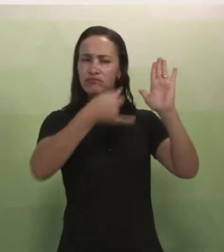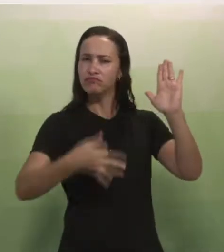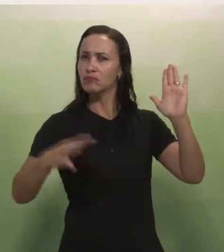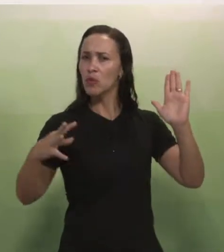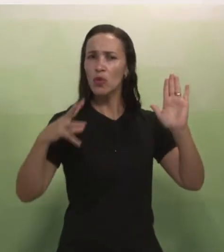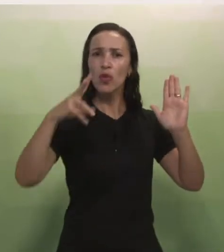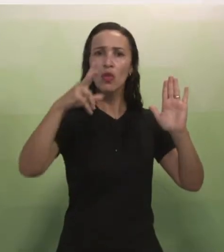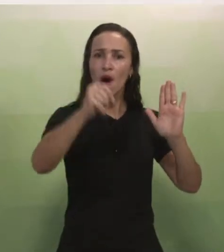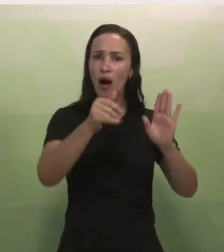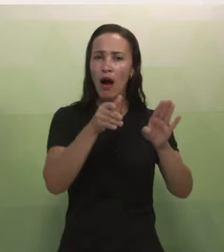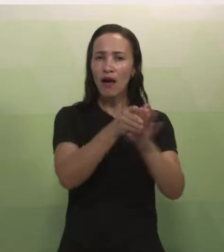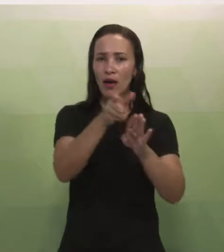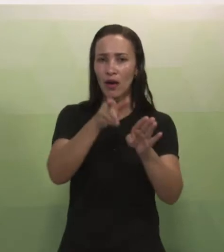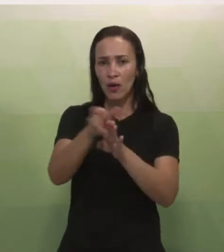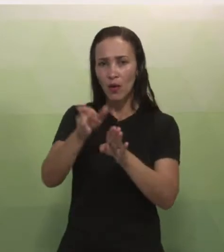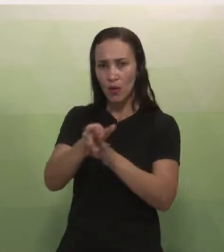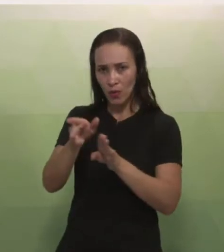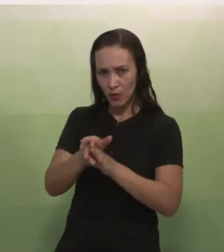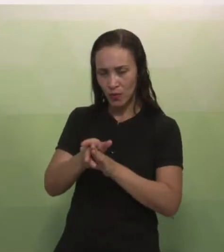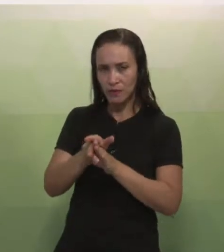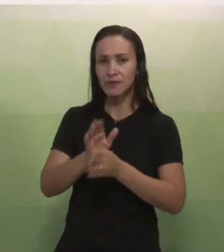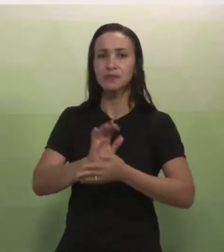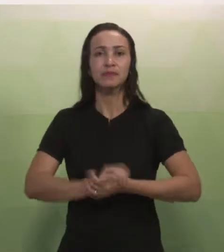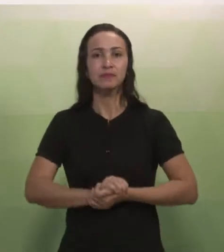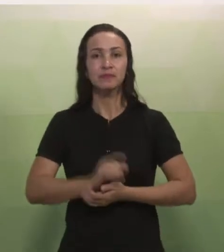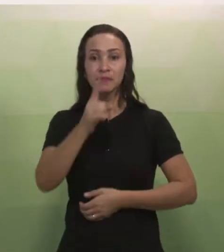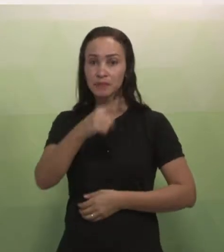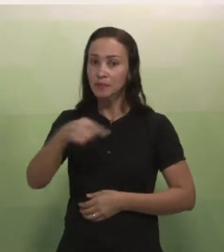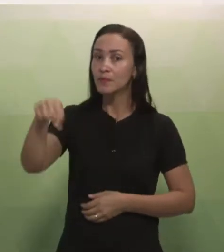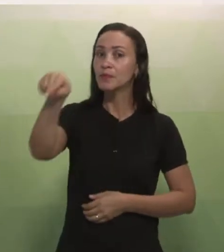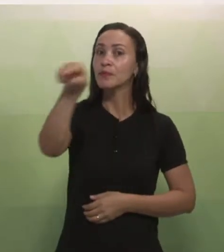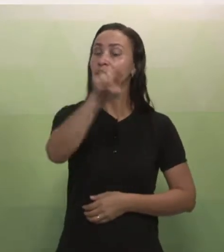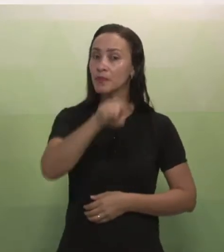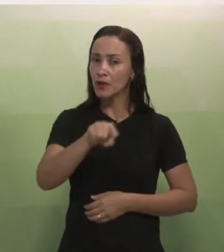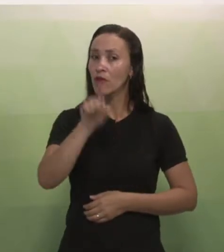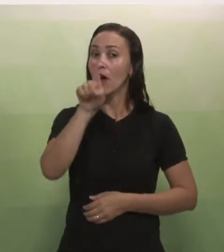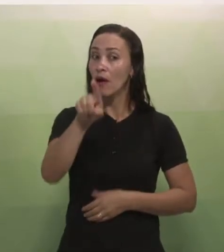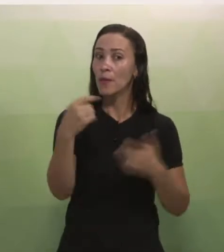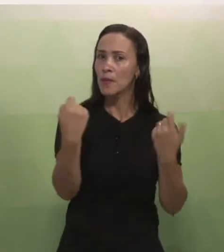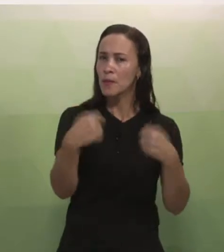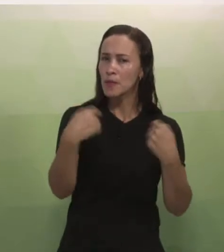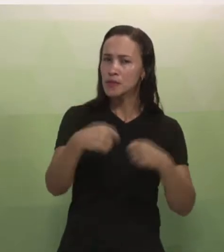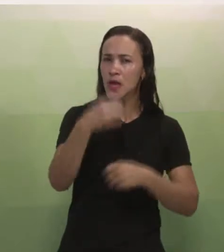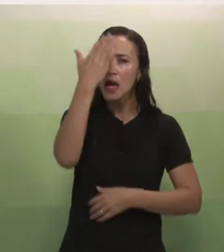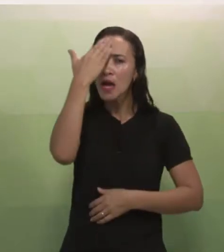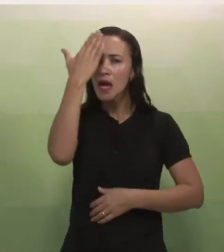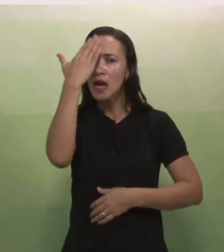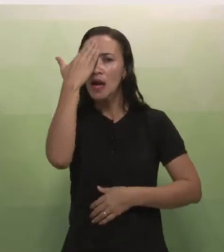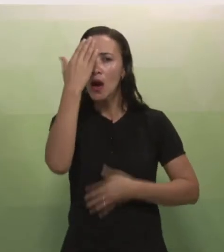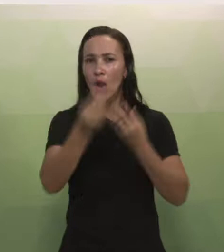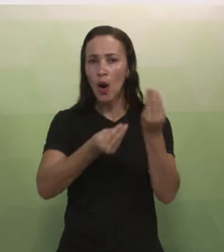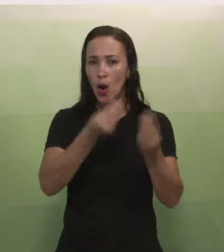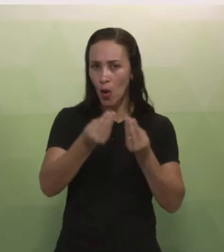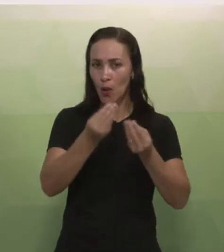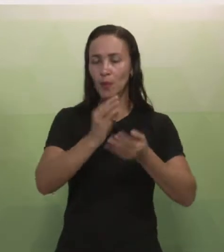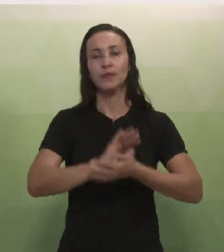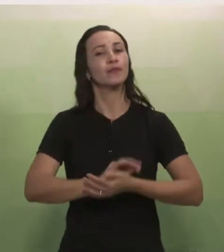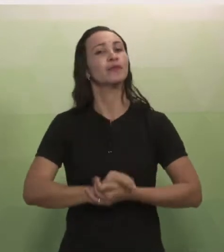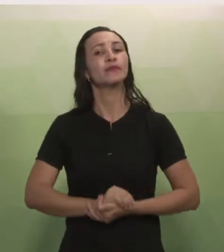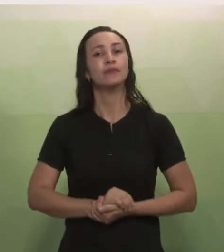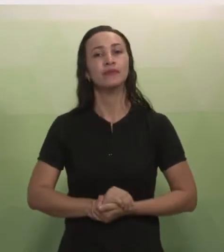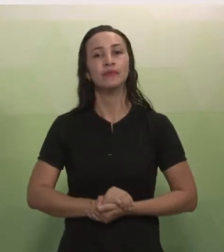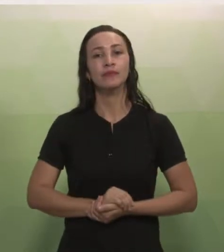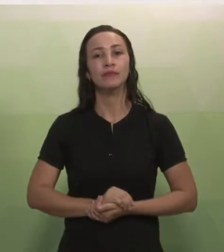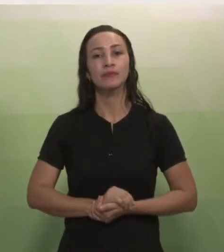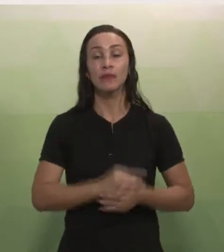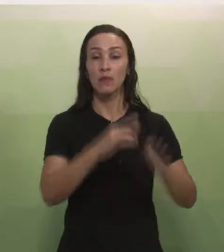todas as orientações para o que vocês precisem entender. Então, aqui